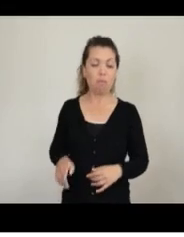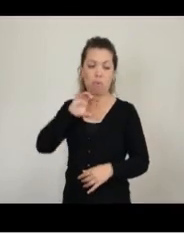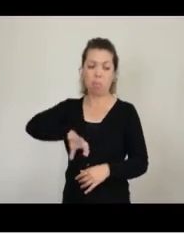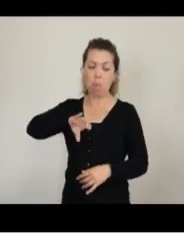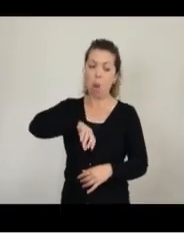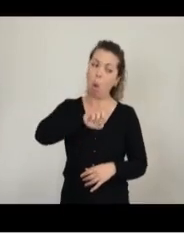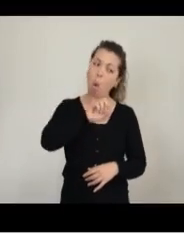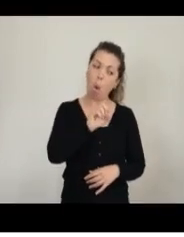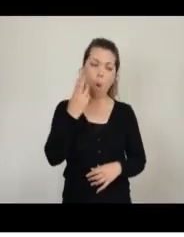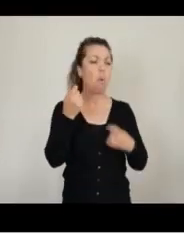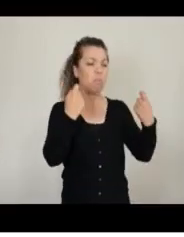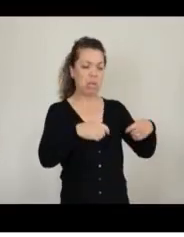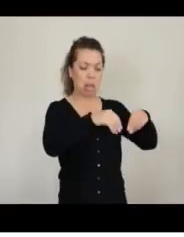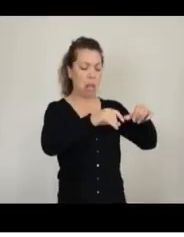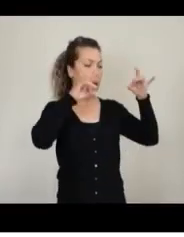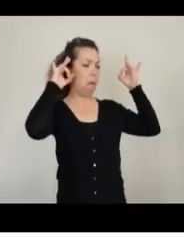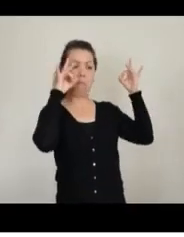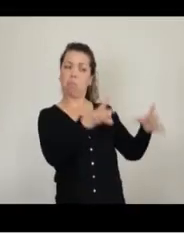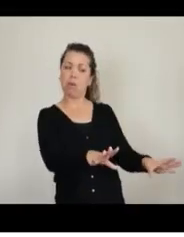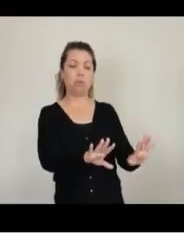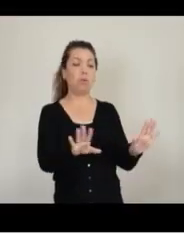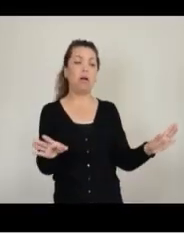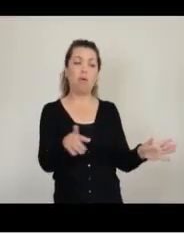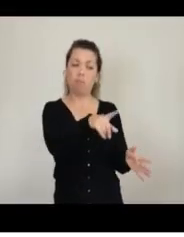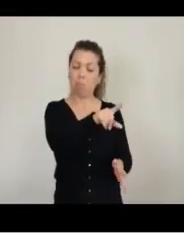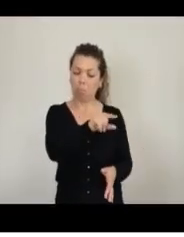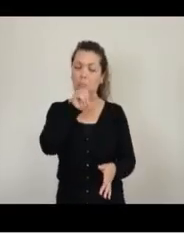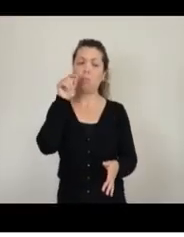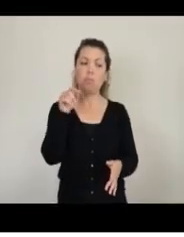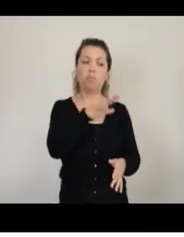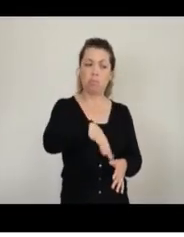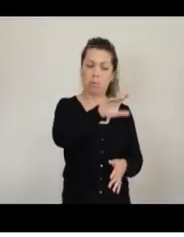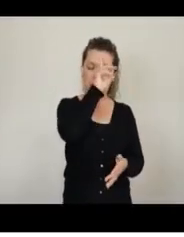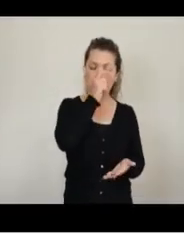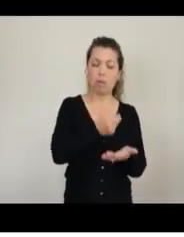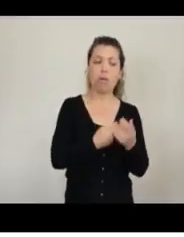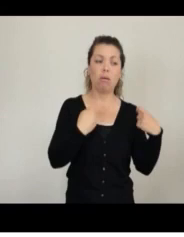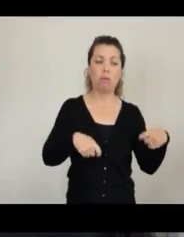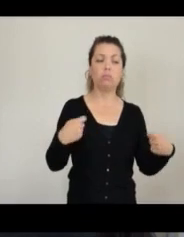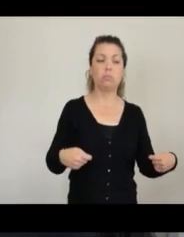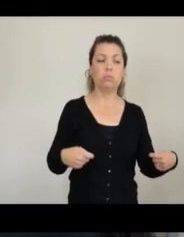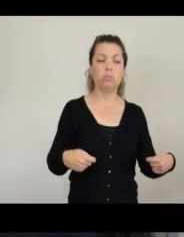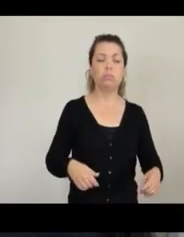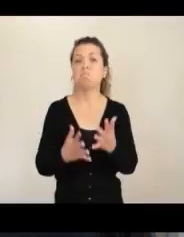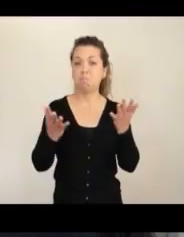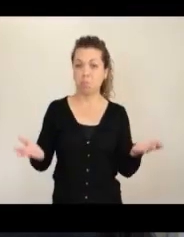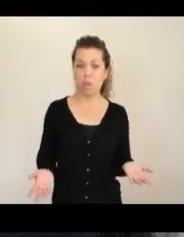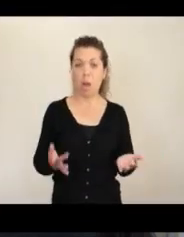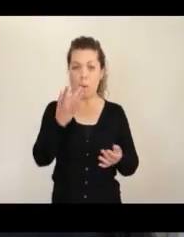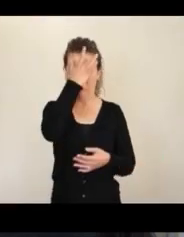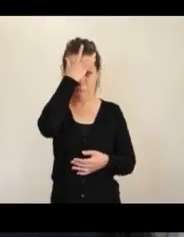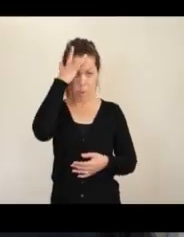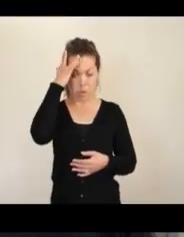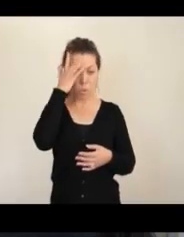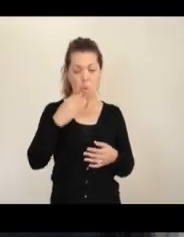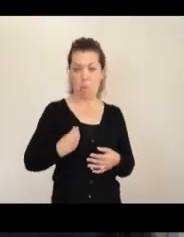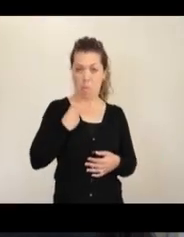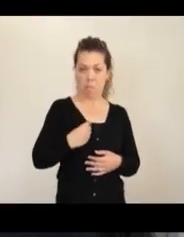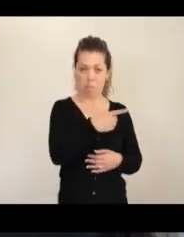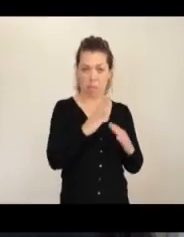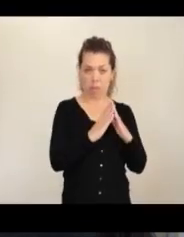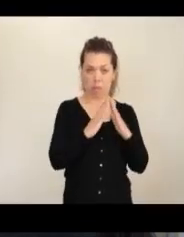Mar Pequeno e do Rio Ribeira, importante via fluvial, e da economia local, Iguape se tornou importante cidade portuária e